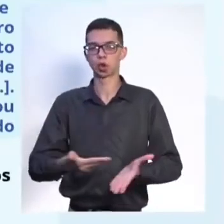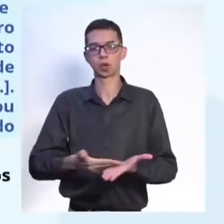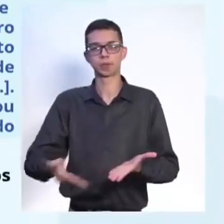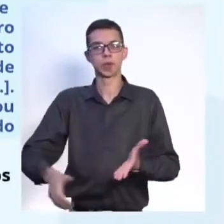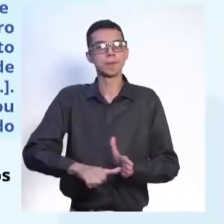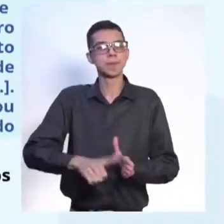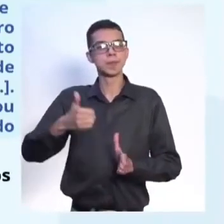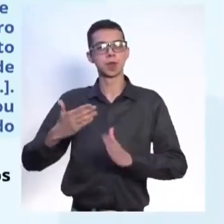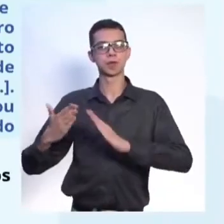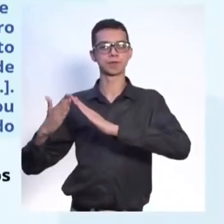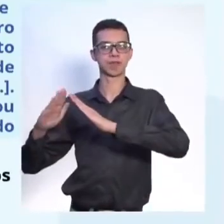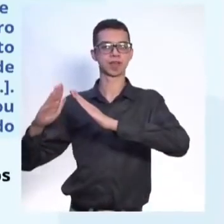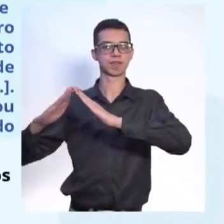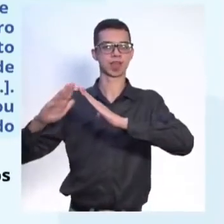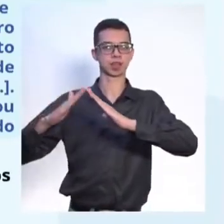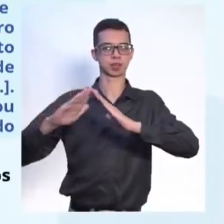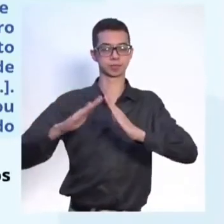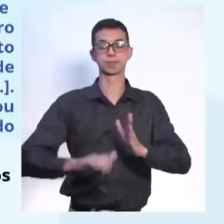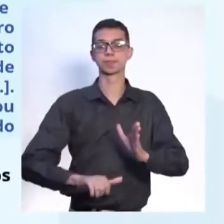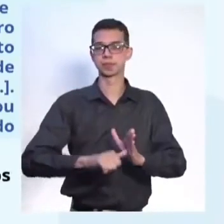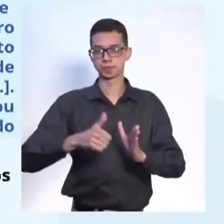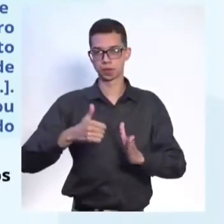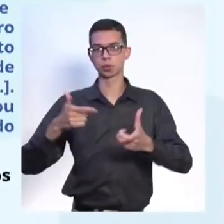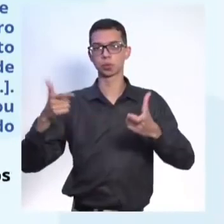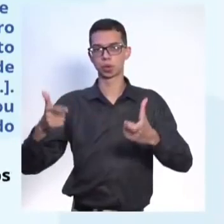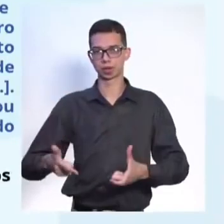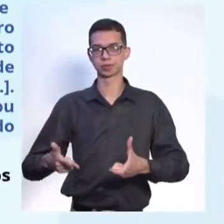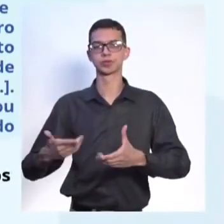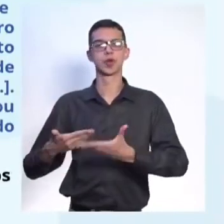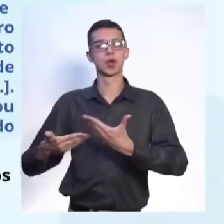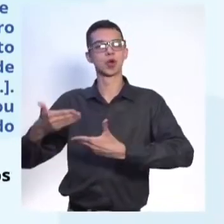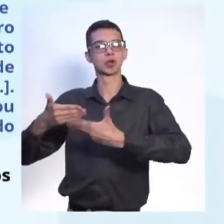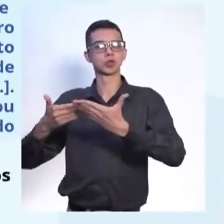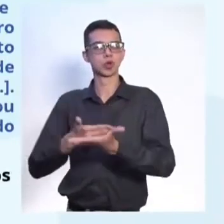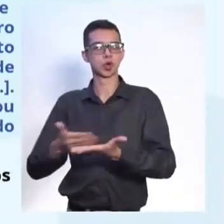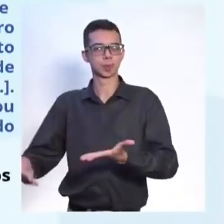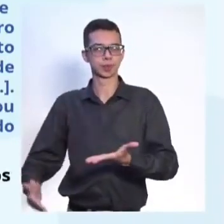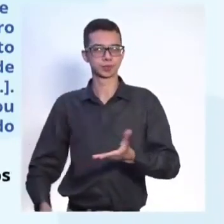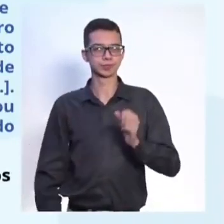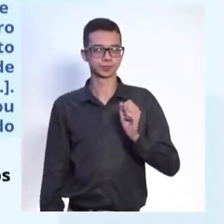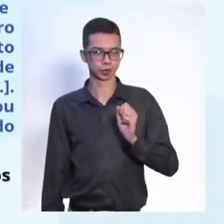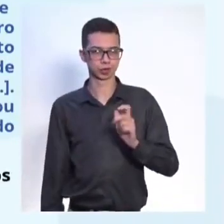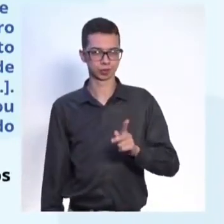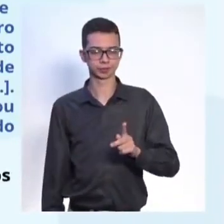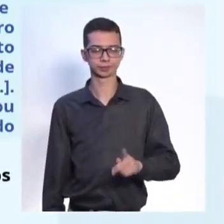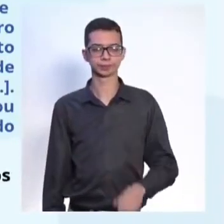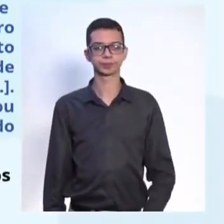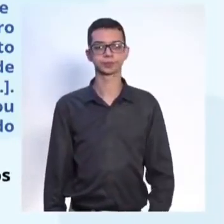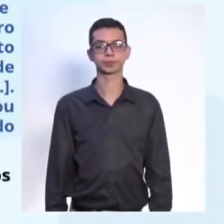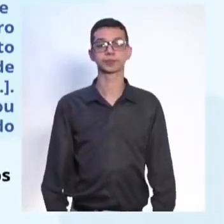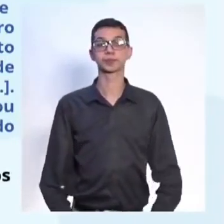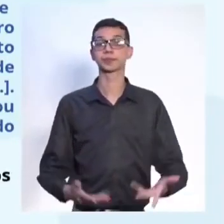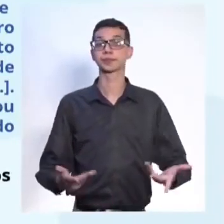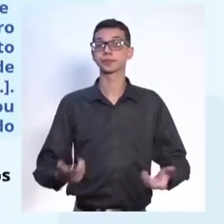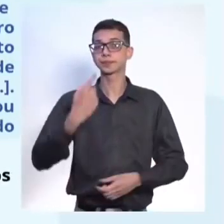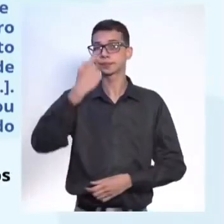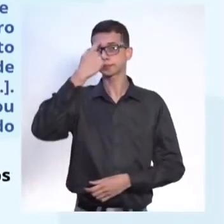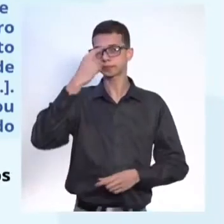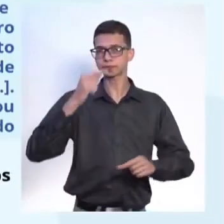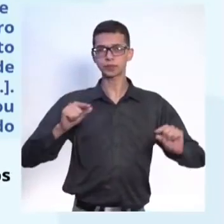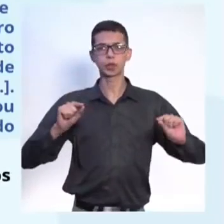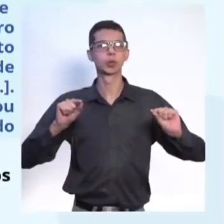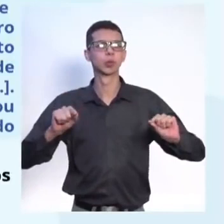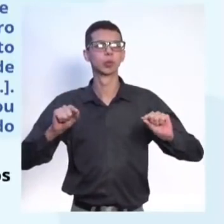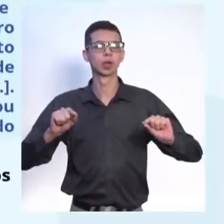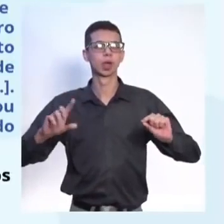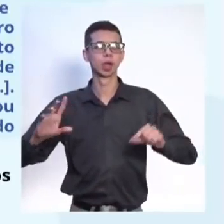primeira favela, ok? Então, dedução. O que poderia ter causado o surgimento